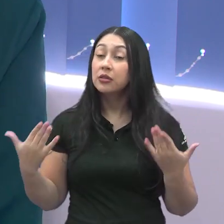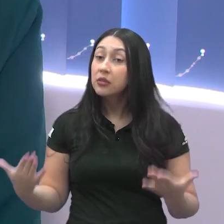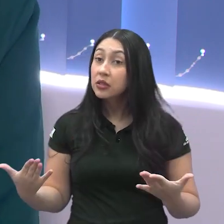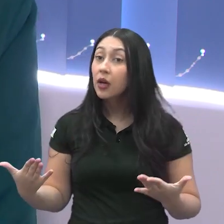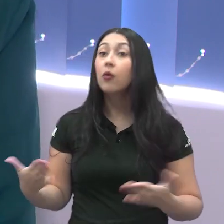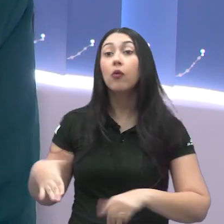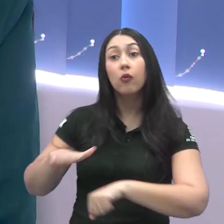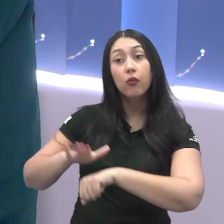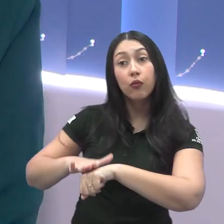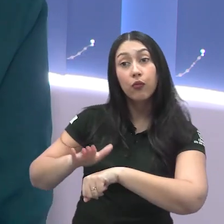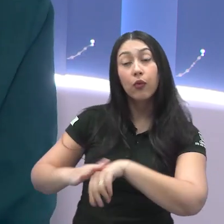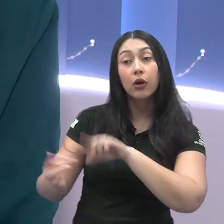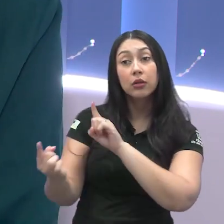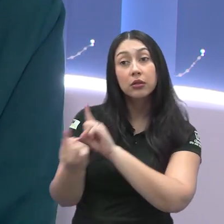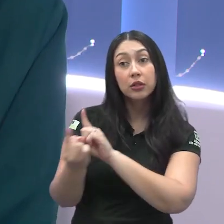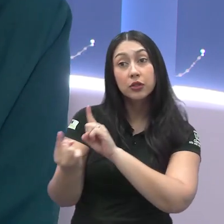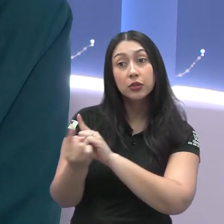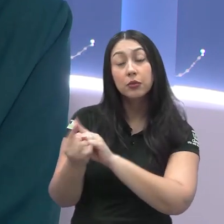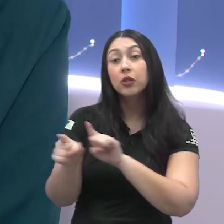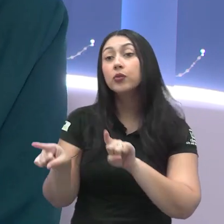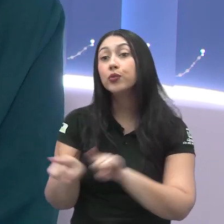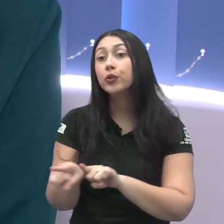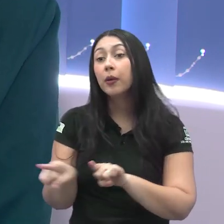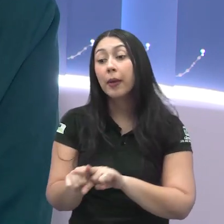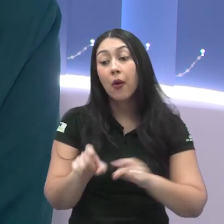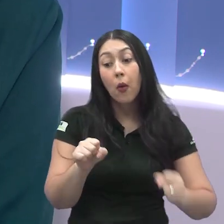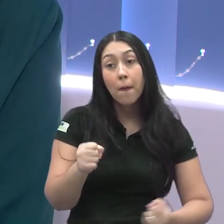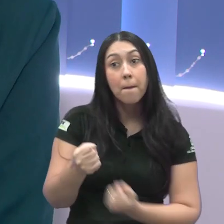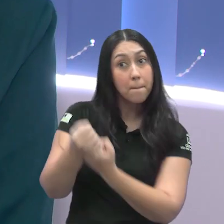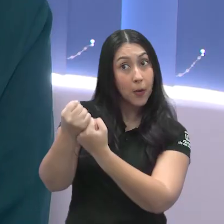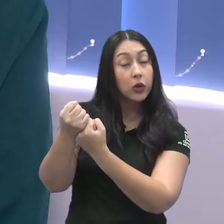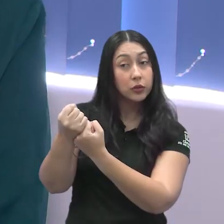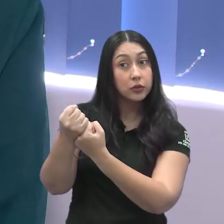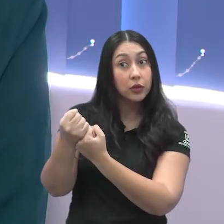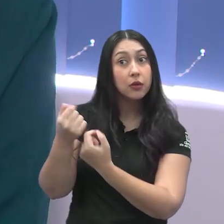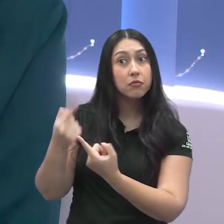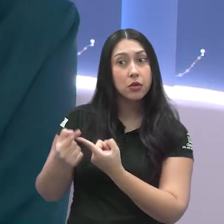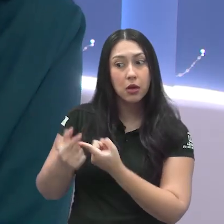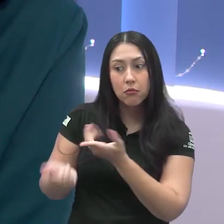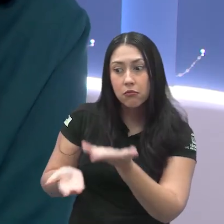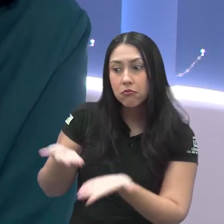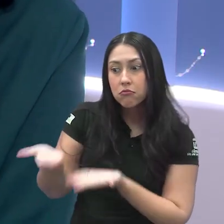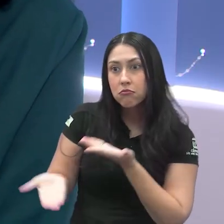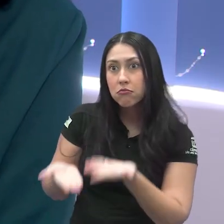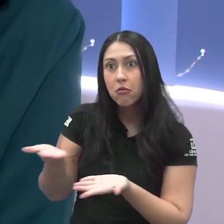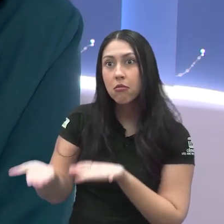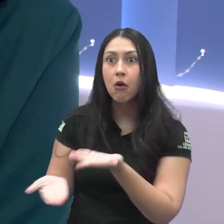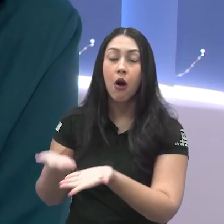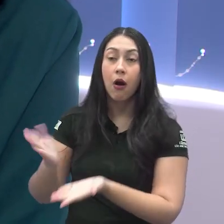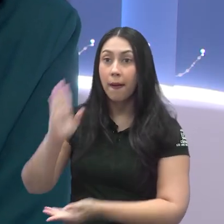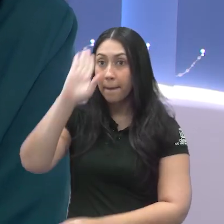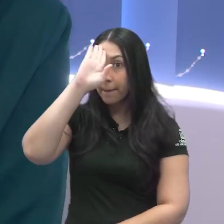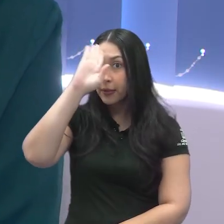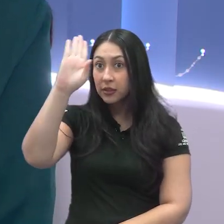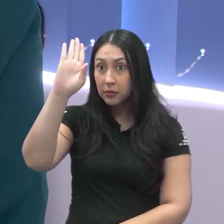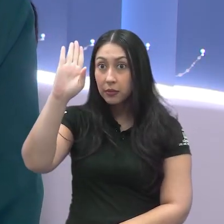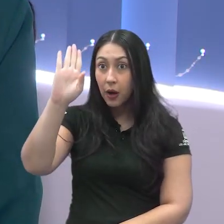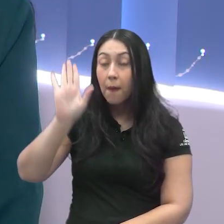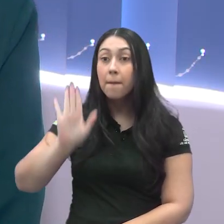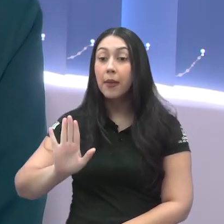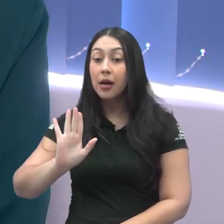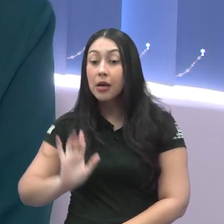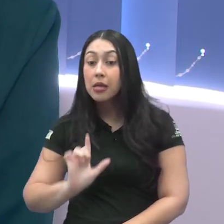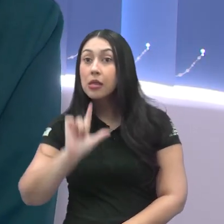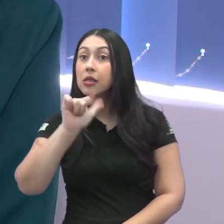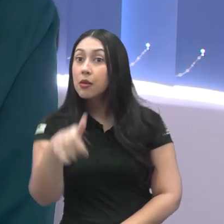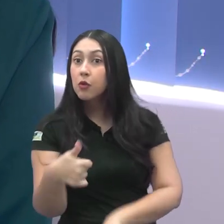durante o atendimento. Então a gente vai realizar o atendimento assistencial desse paciente, que é a nossa prioridade dentro ali do